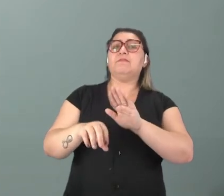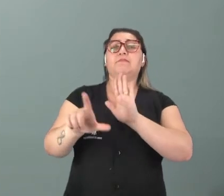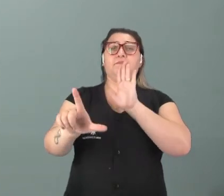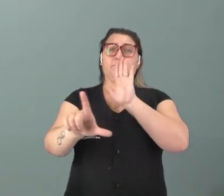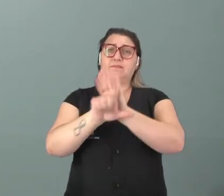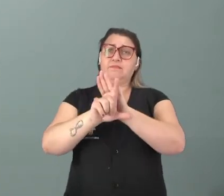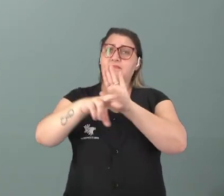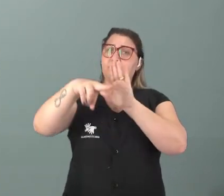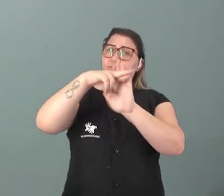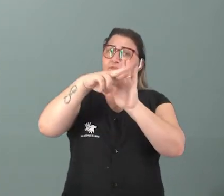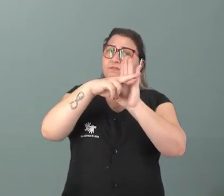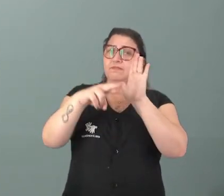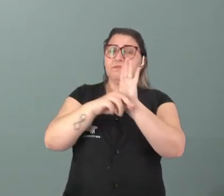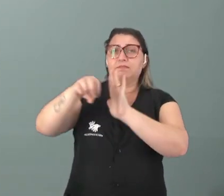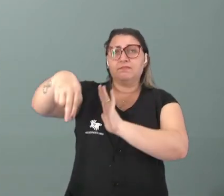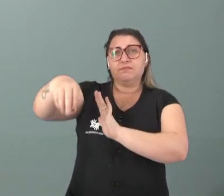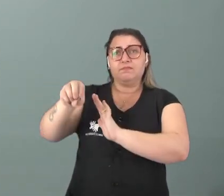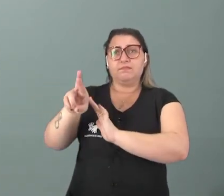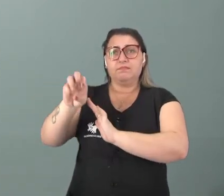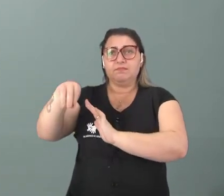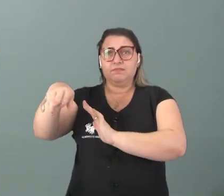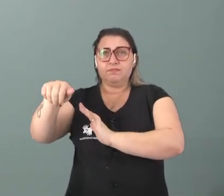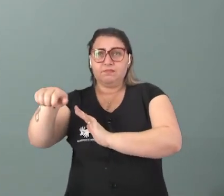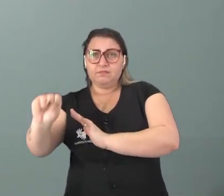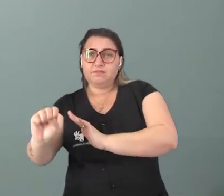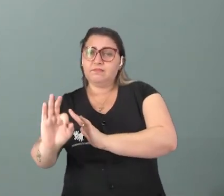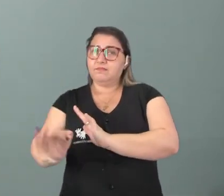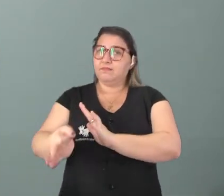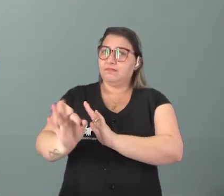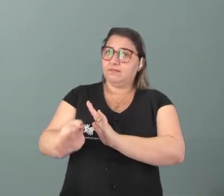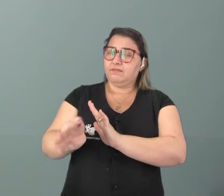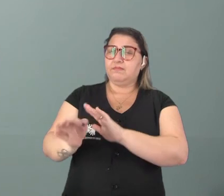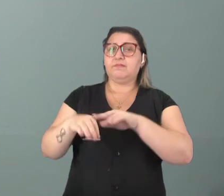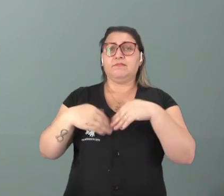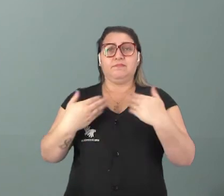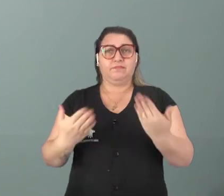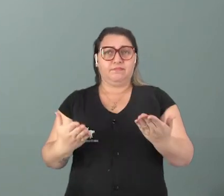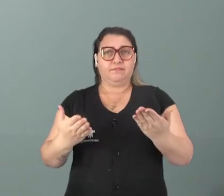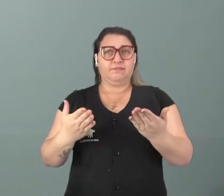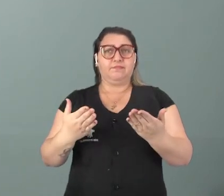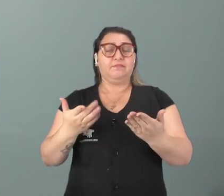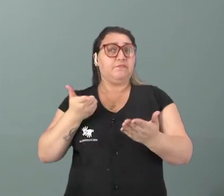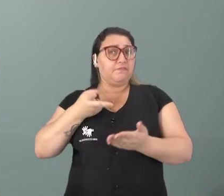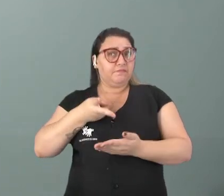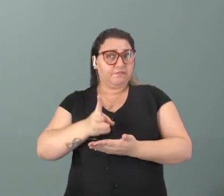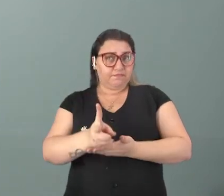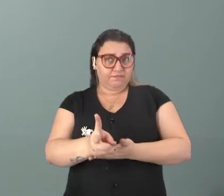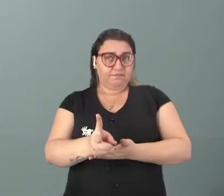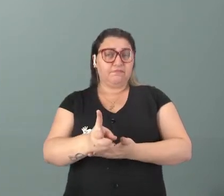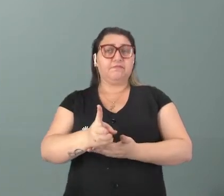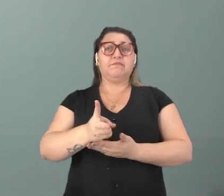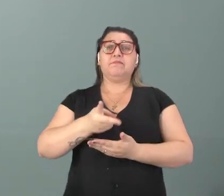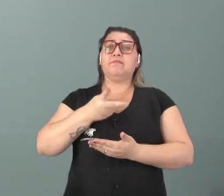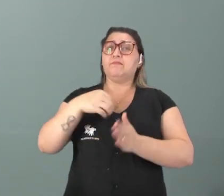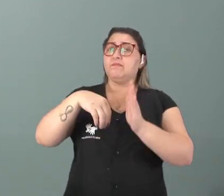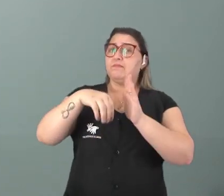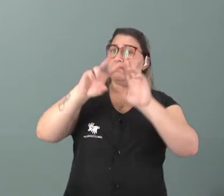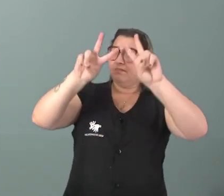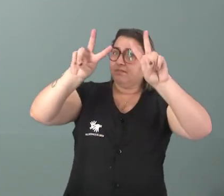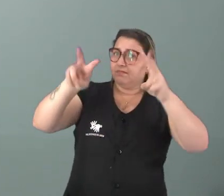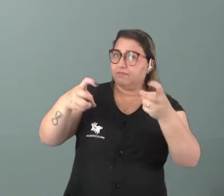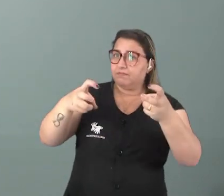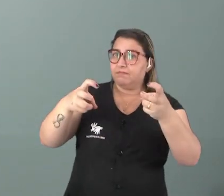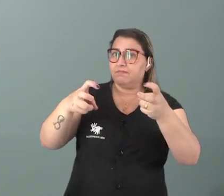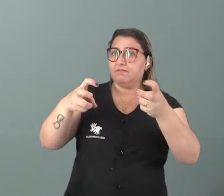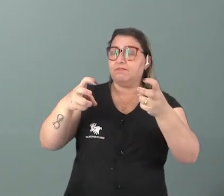as regras e sobre as leis? Certinho? Então, para continuar falando deste assunto,